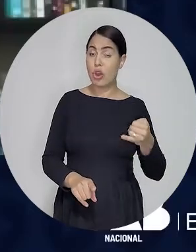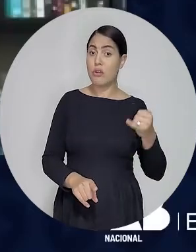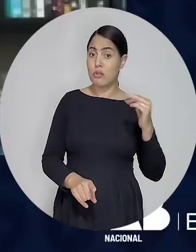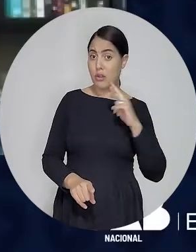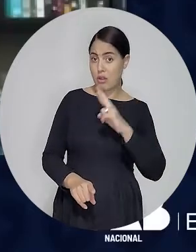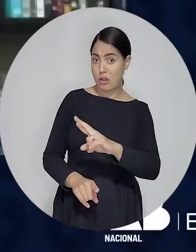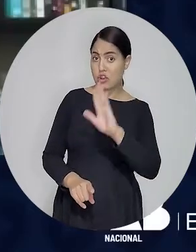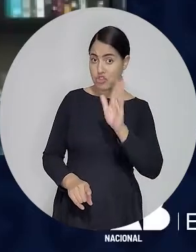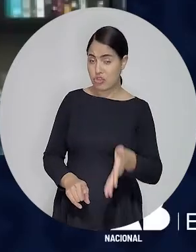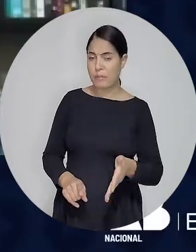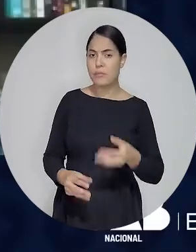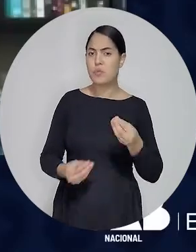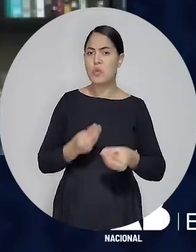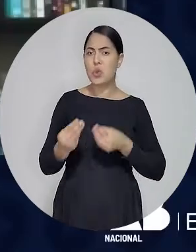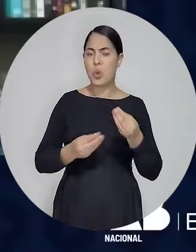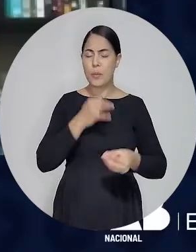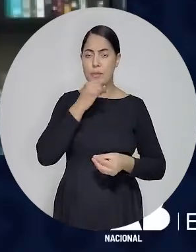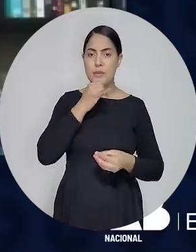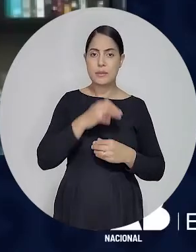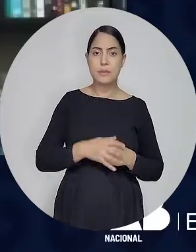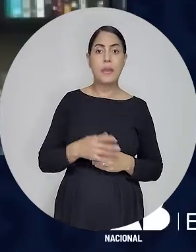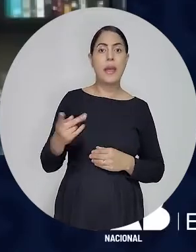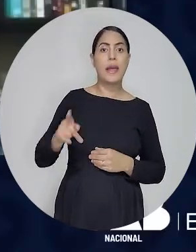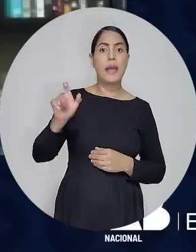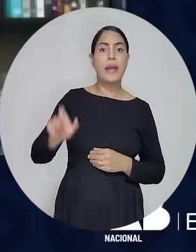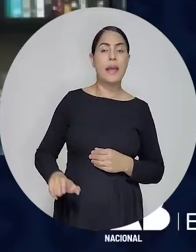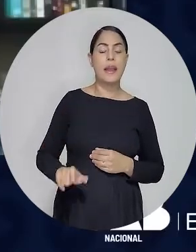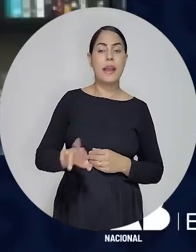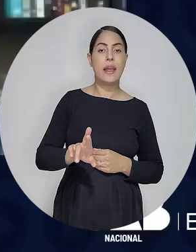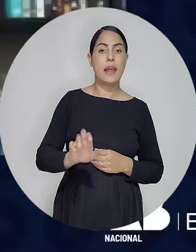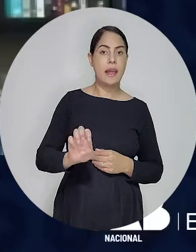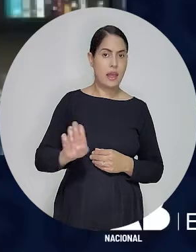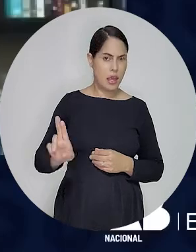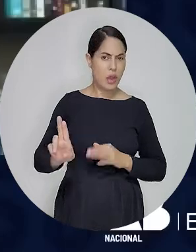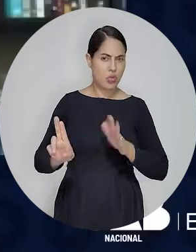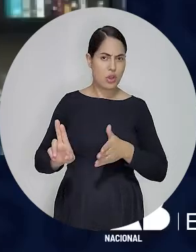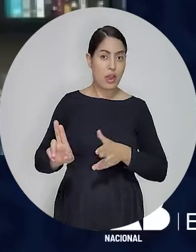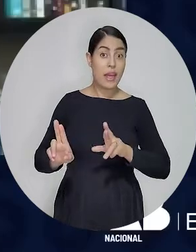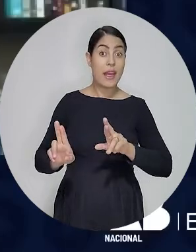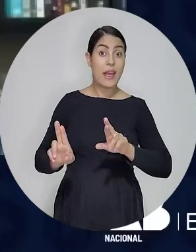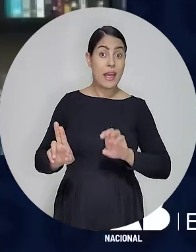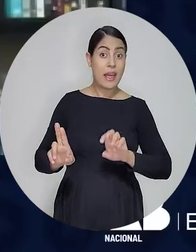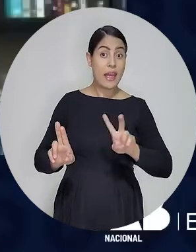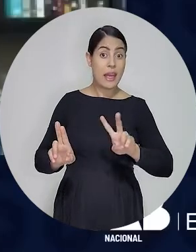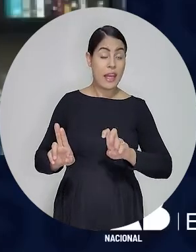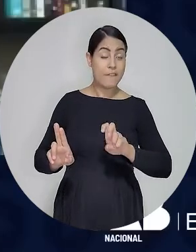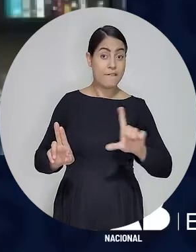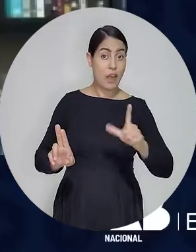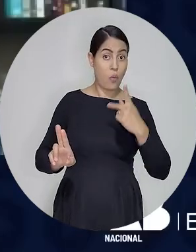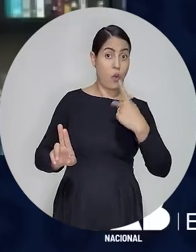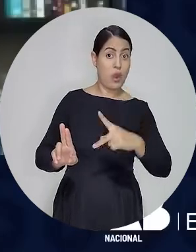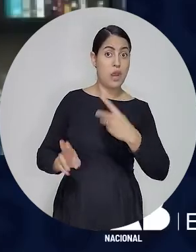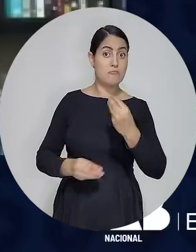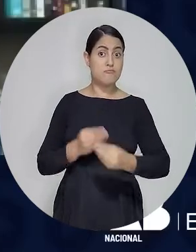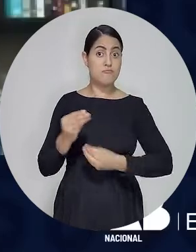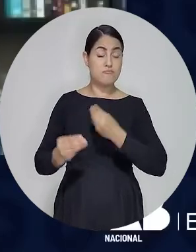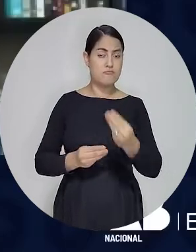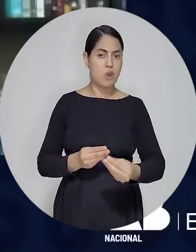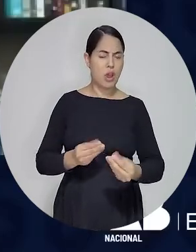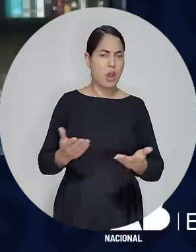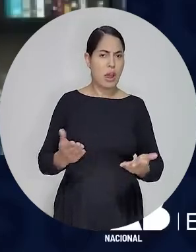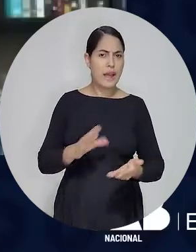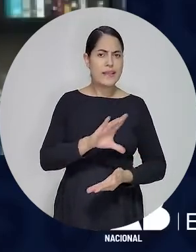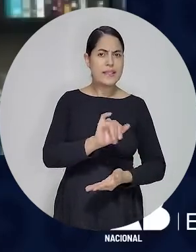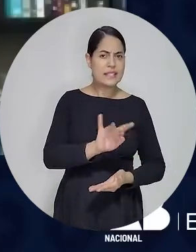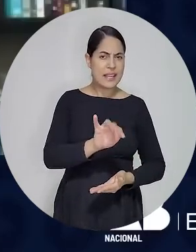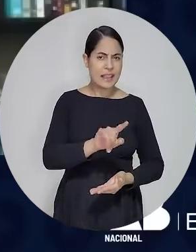STJ, a respeito do réu revel citado de forma real. E por que ficava essa pergunta,